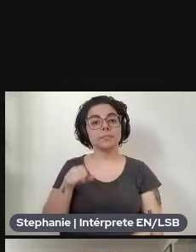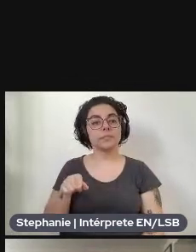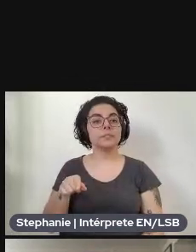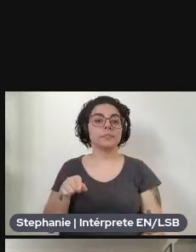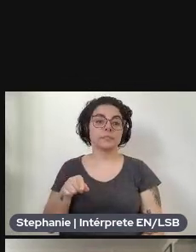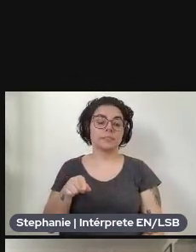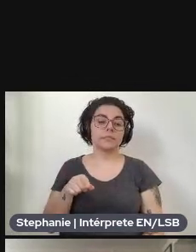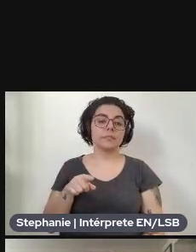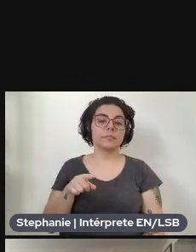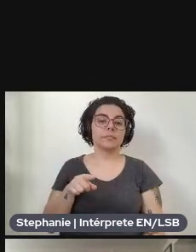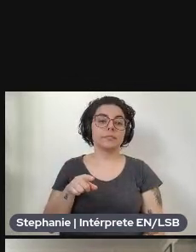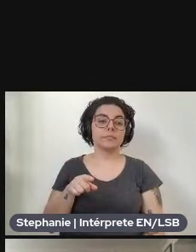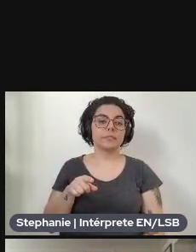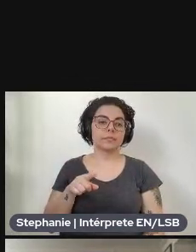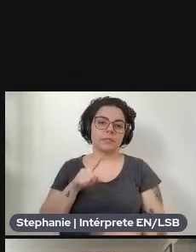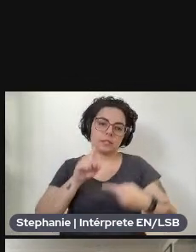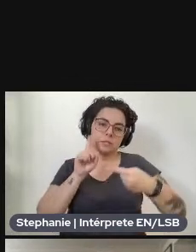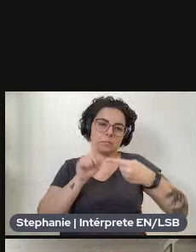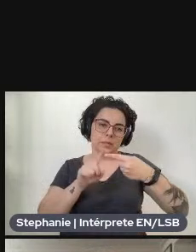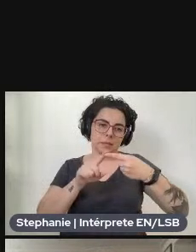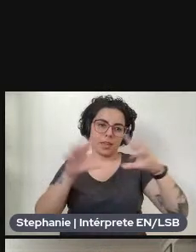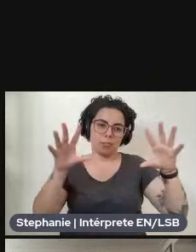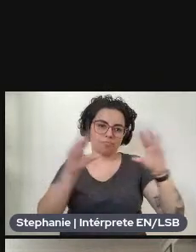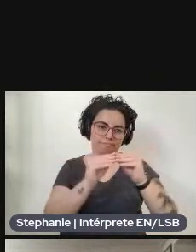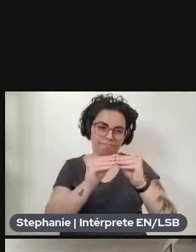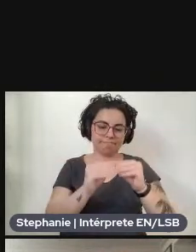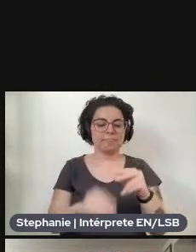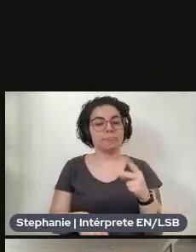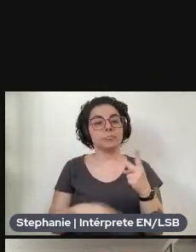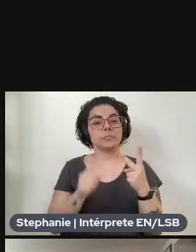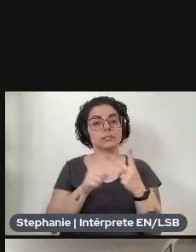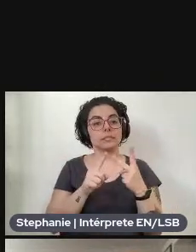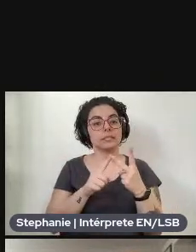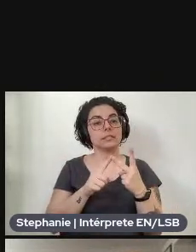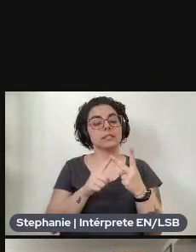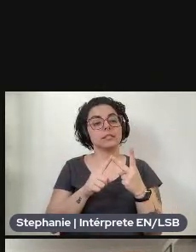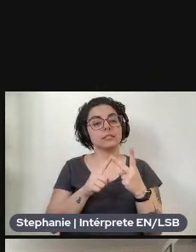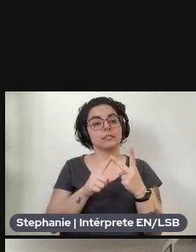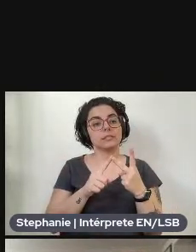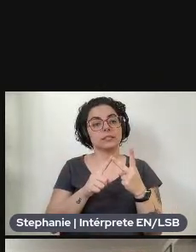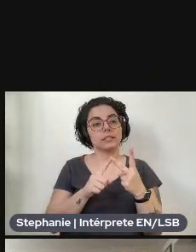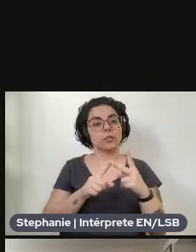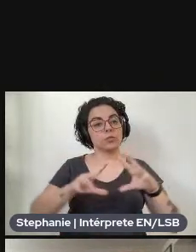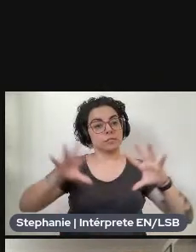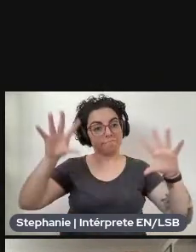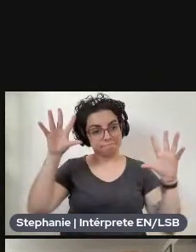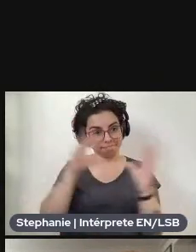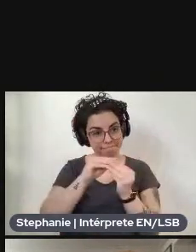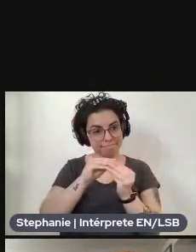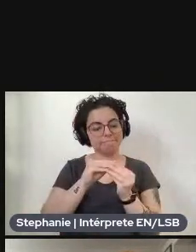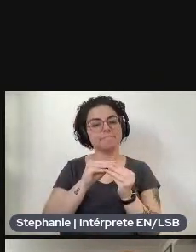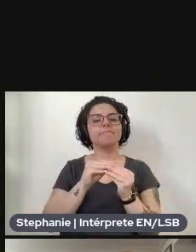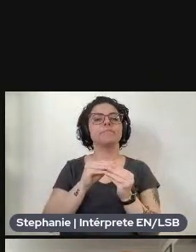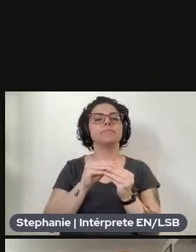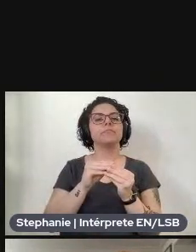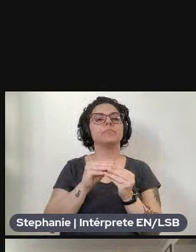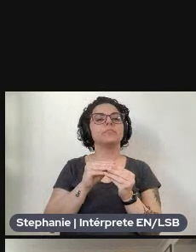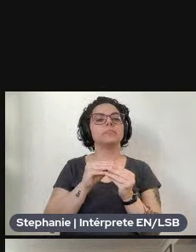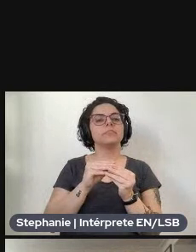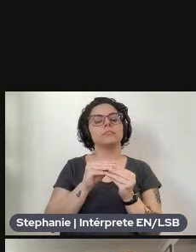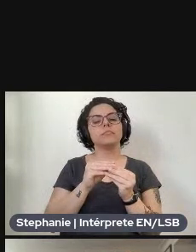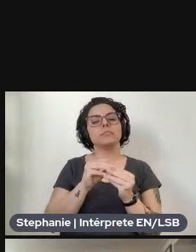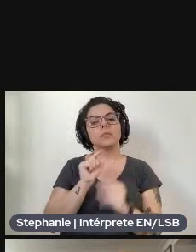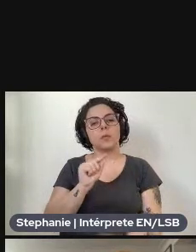partida 1, enquanto princípio. E do ponto de partida 2, o princípio que podemos